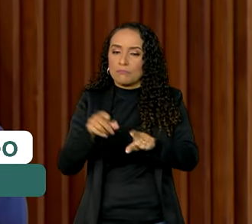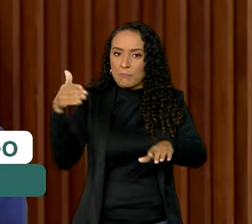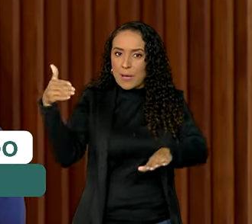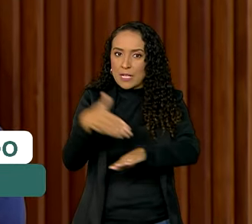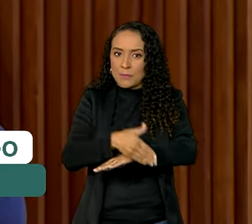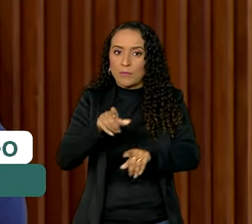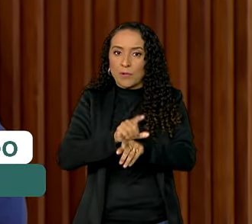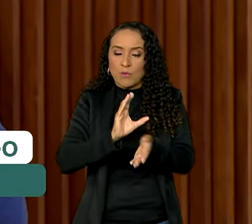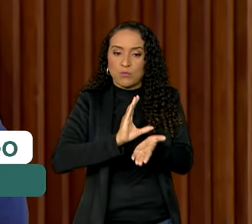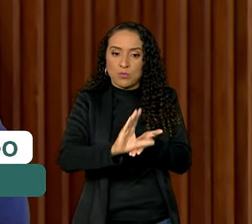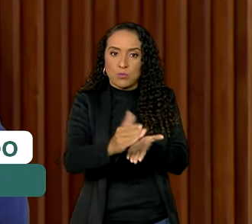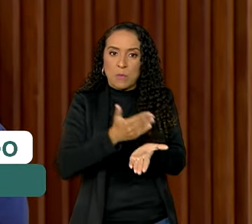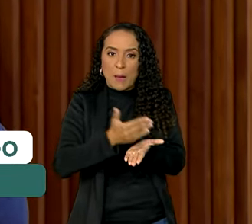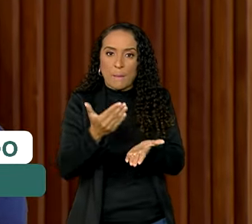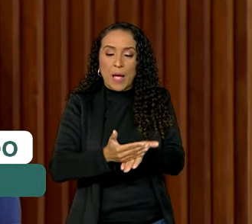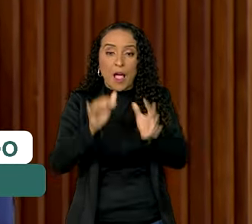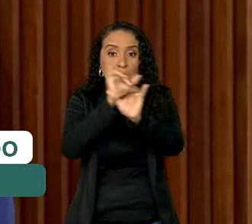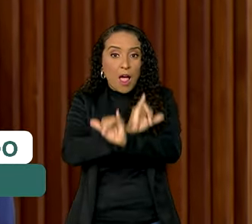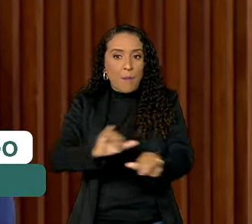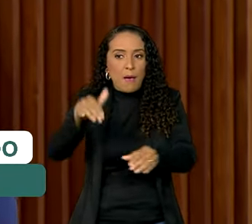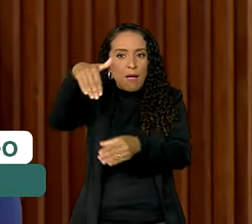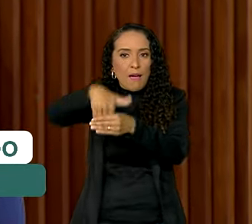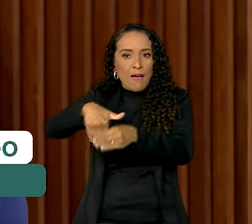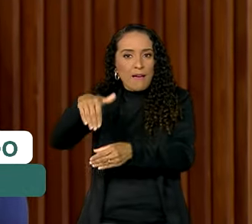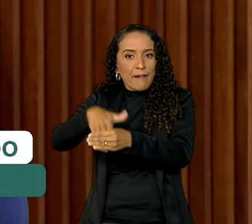no financiamento das campanhas eleitorais, enfim,